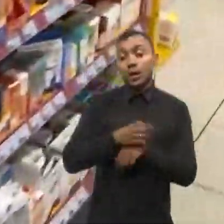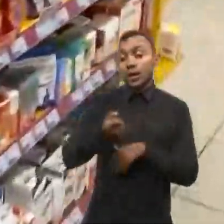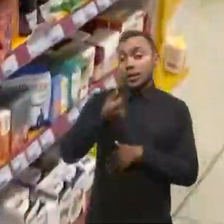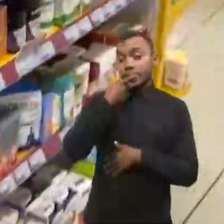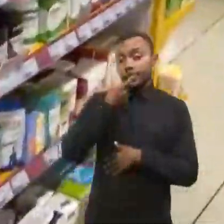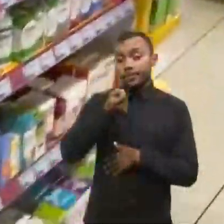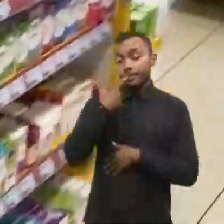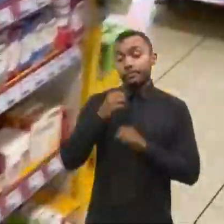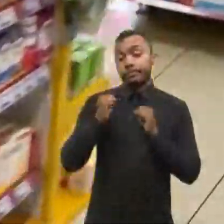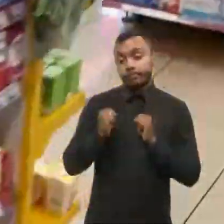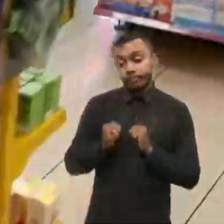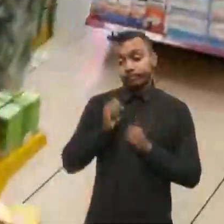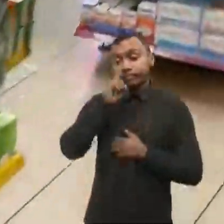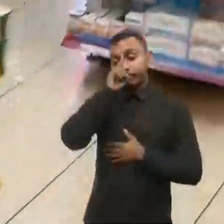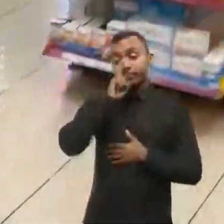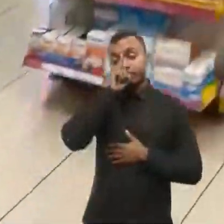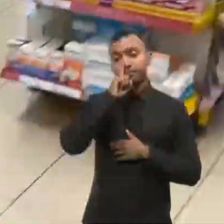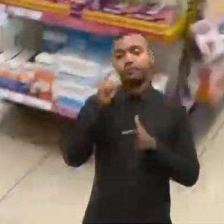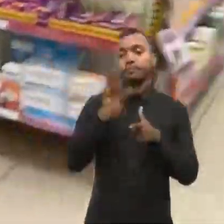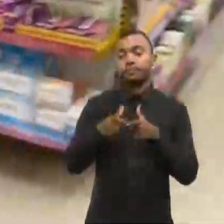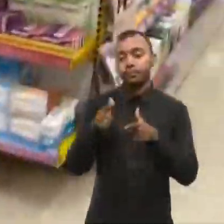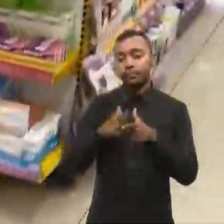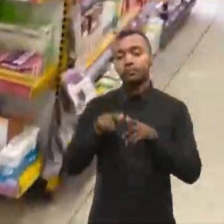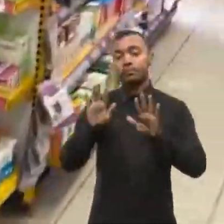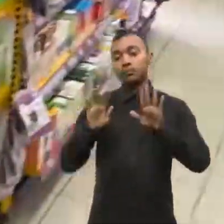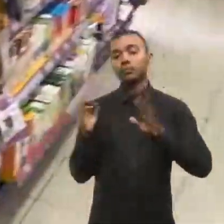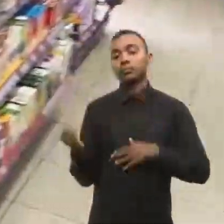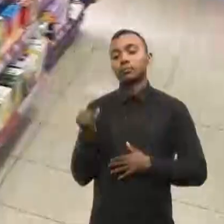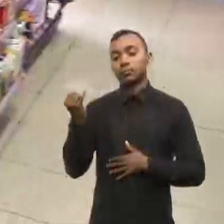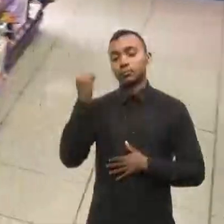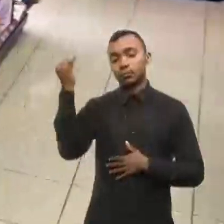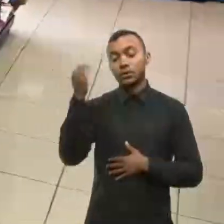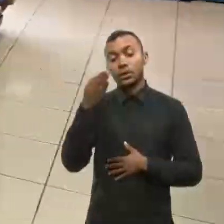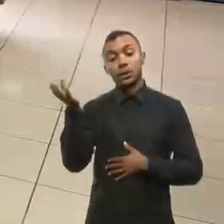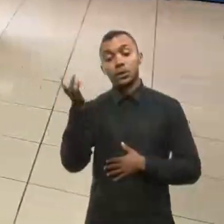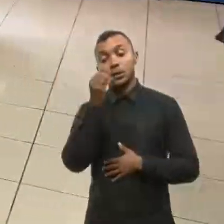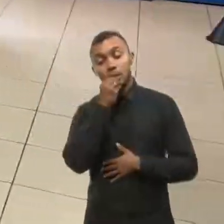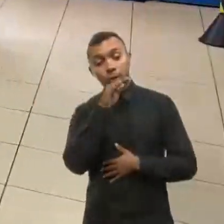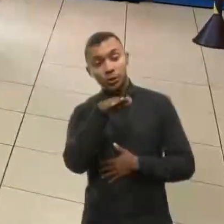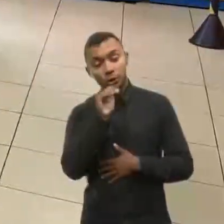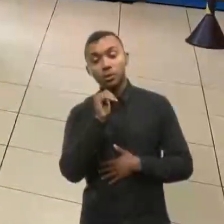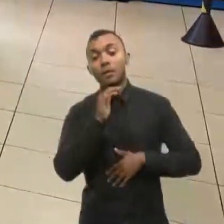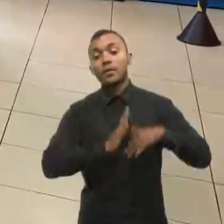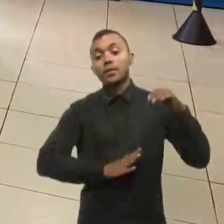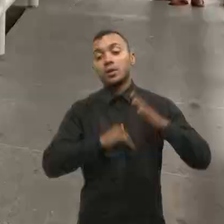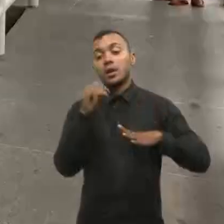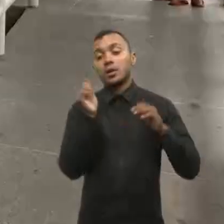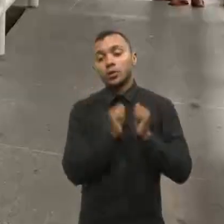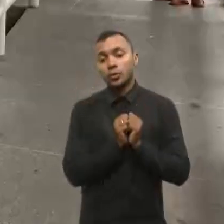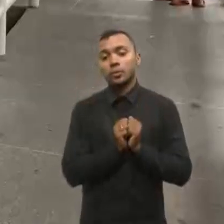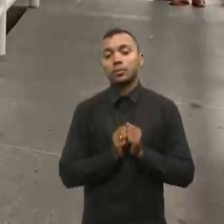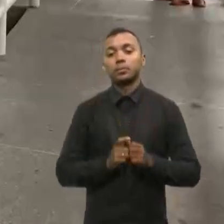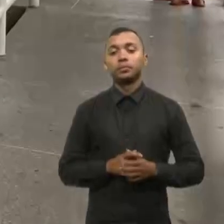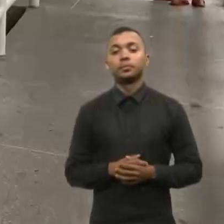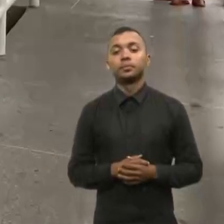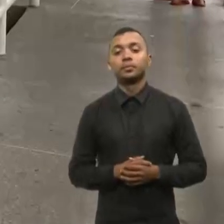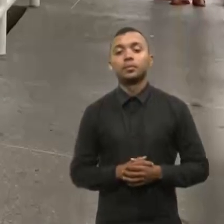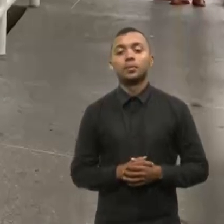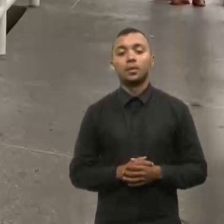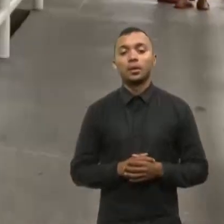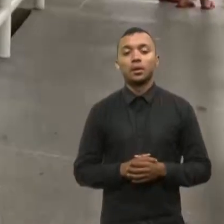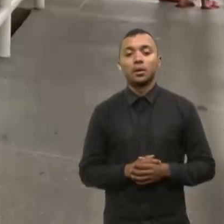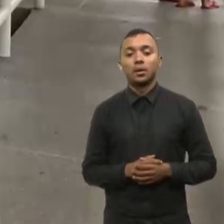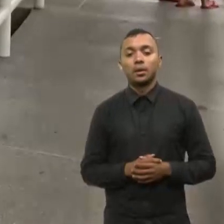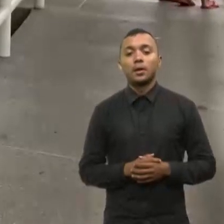um problema. É importante a população procurar orientação de um especialista. Esses quadros clínicos, os quadros